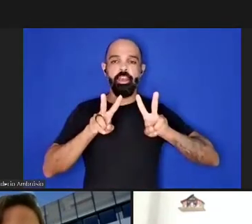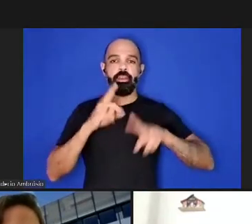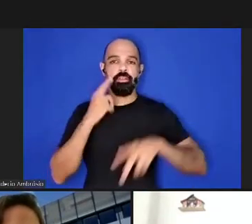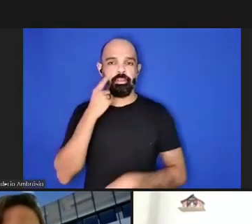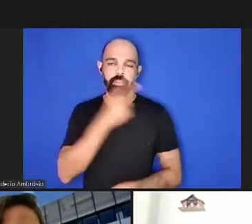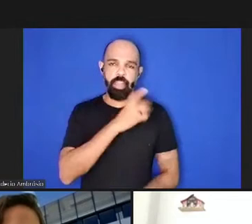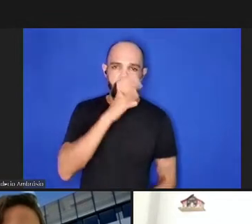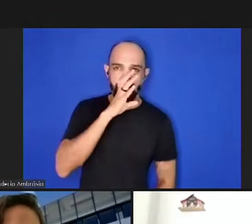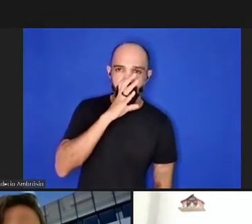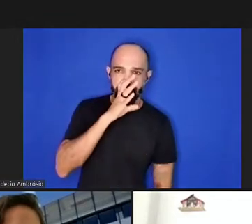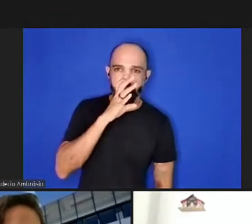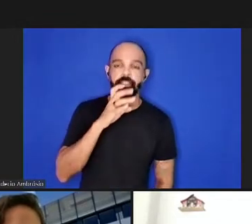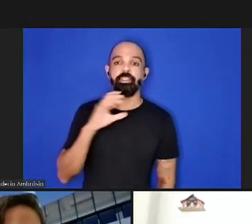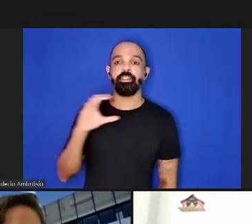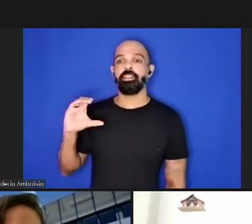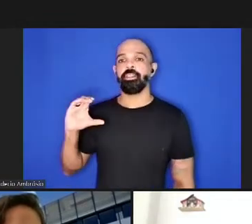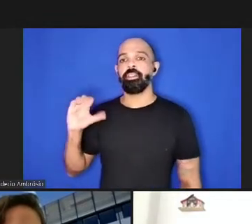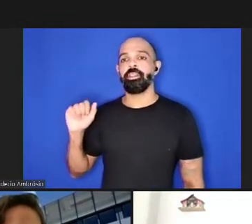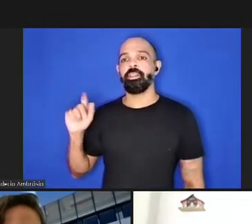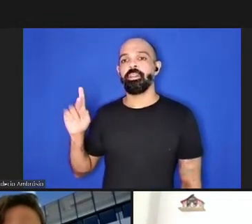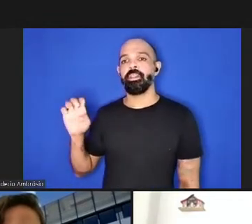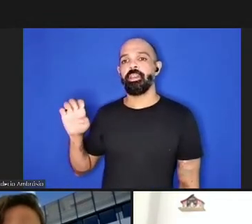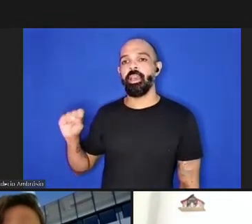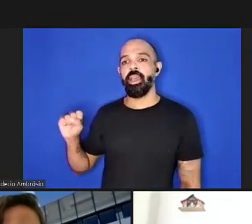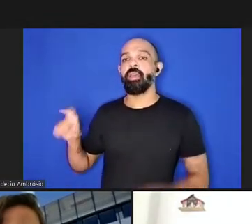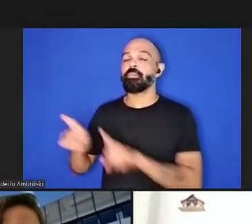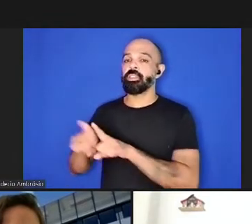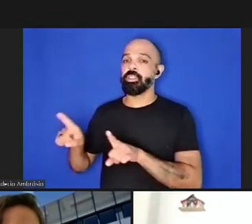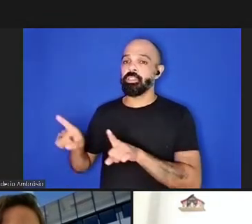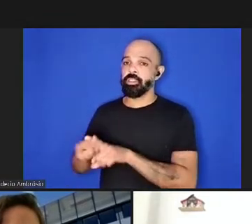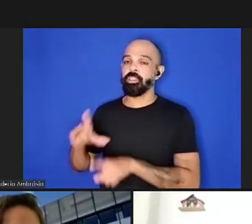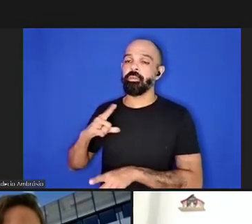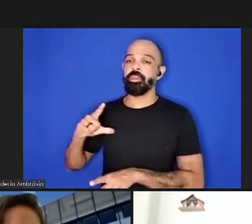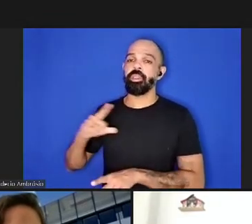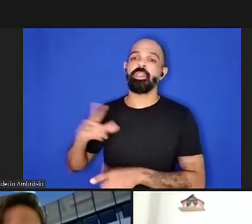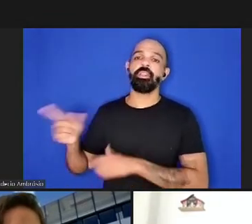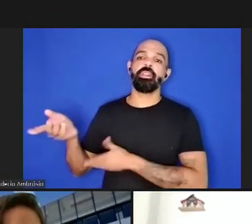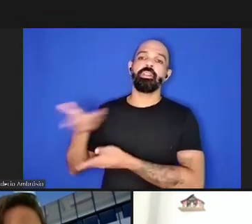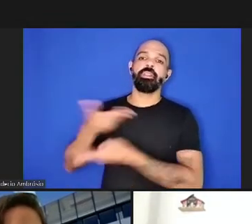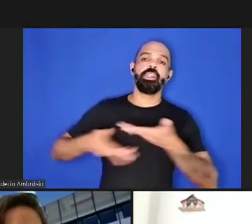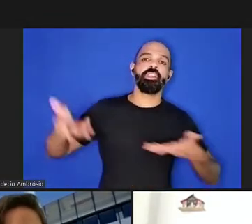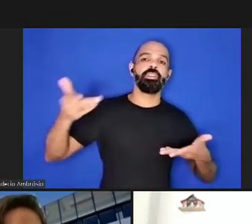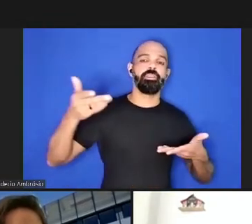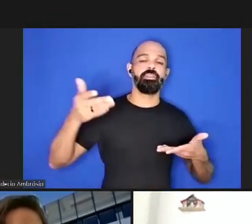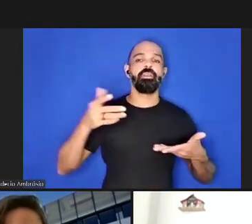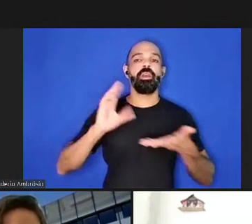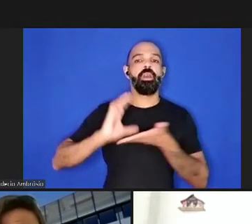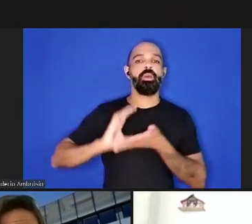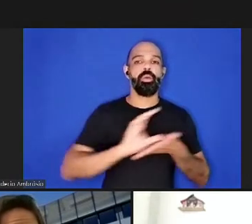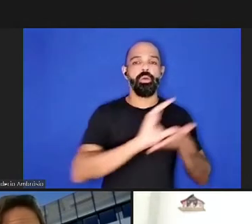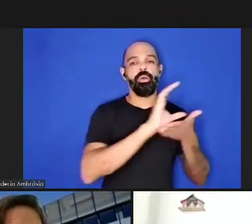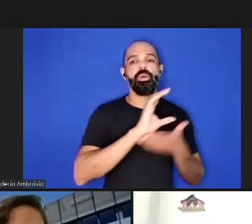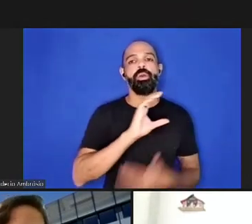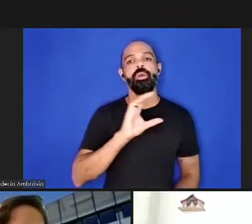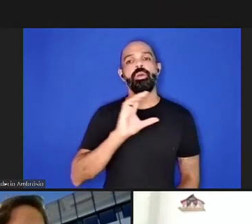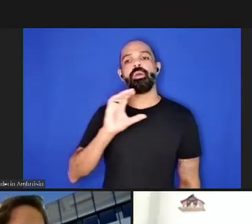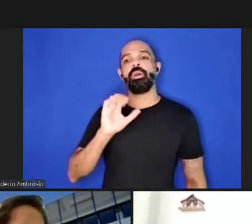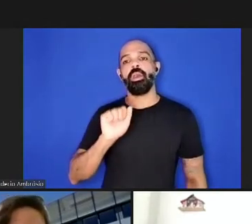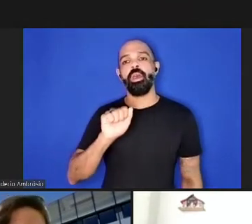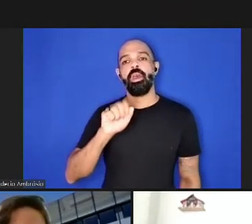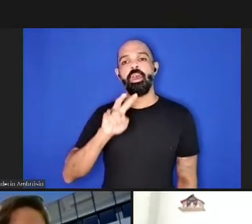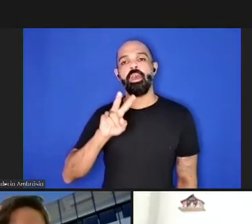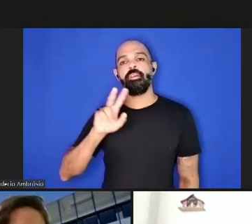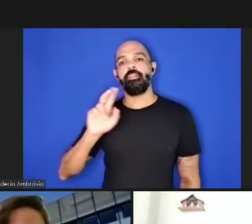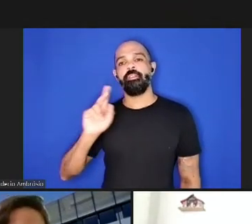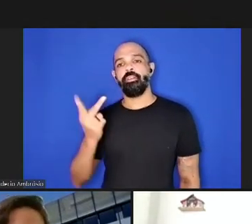assistindo, a CAPES também, ela transfere recursos para a Fundação Humboldt fomentar essas ações para brasileiros,